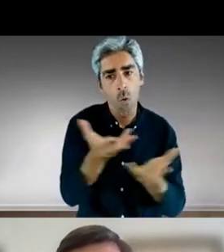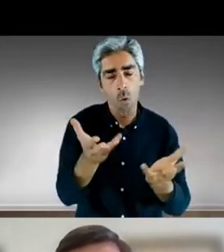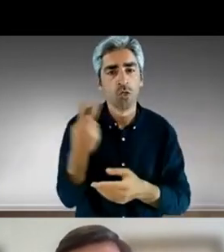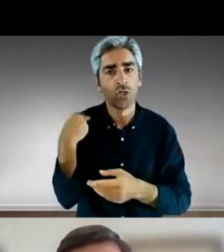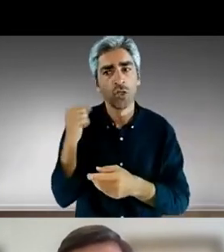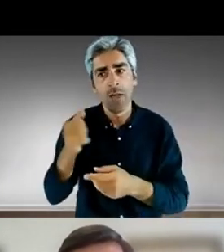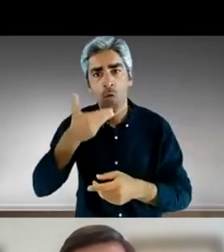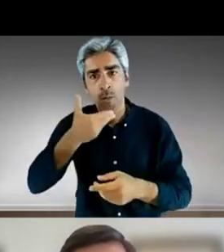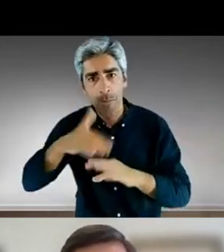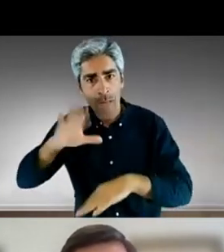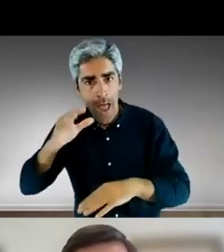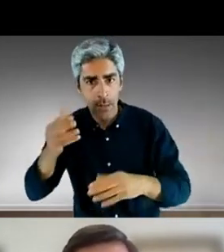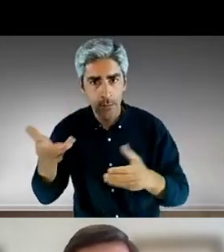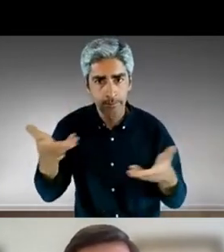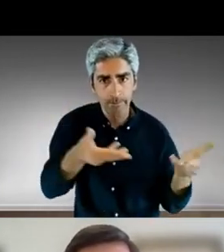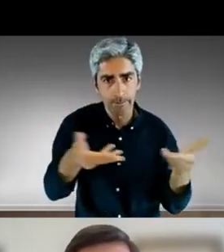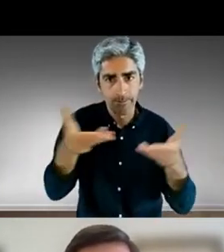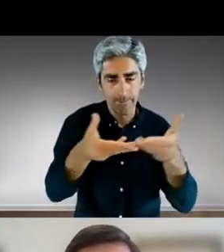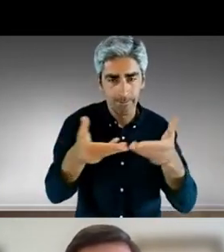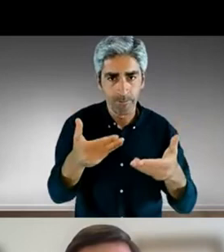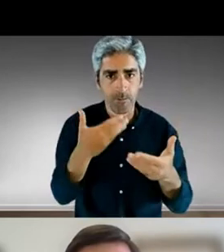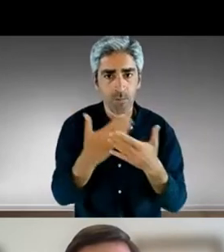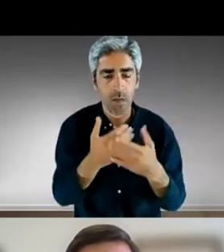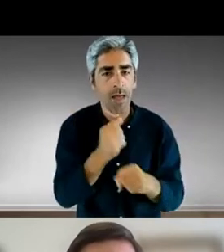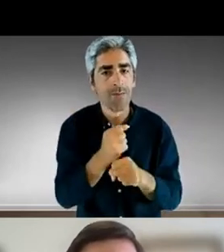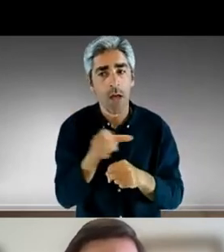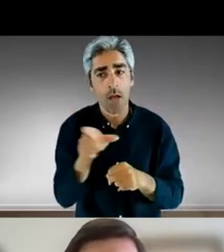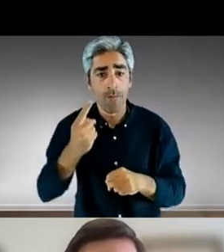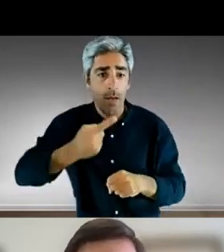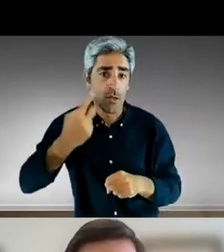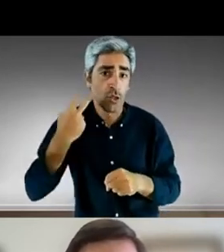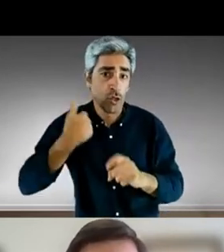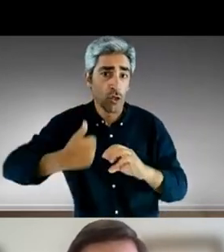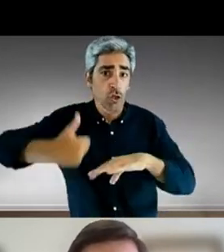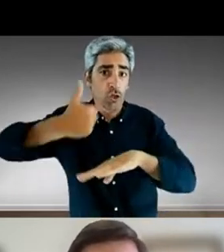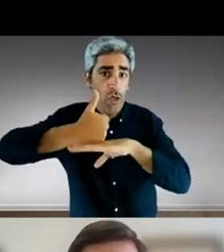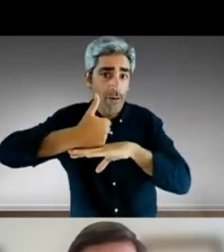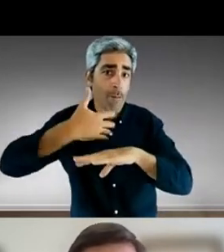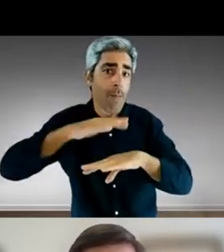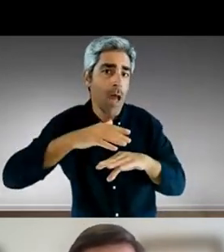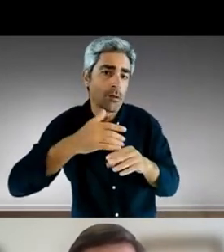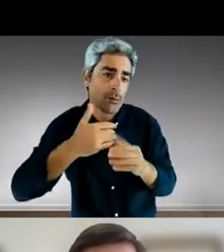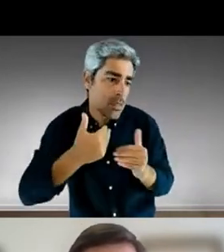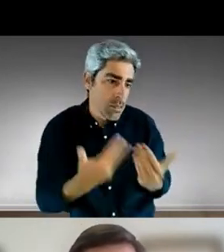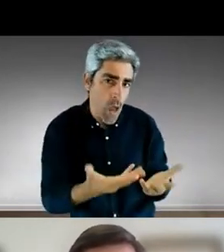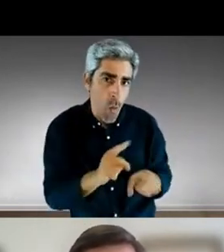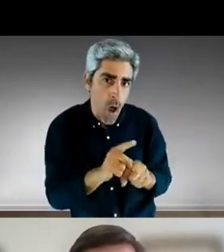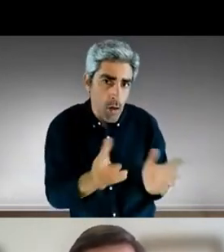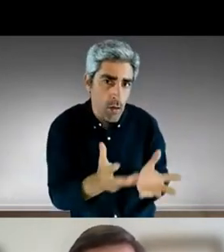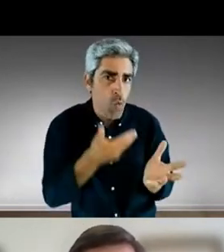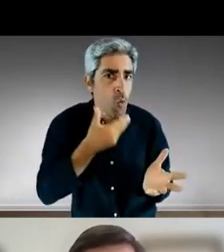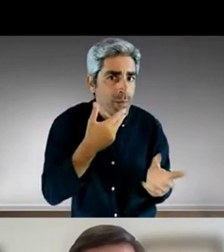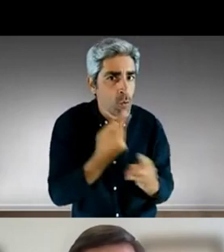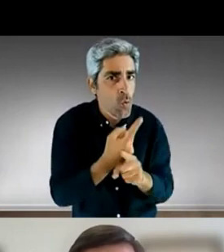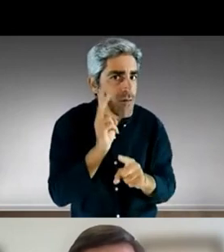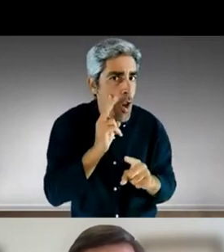ou quando não contribuam para as pessoas que trabalham debaixo das suas ordens ganhem valor agregado e ganhem competência, então não estão a cumprir